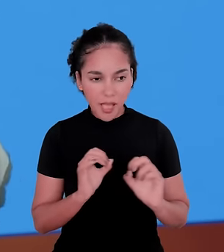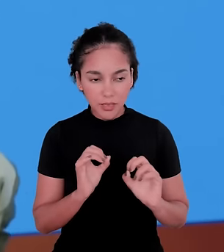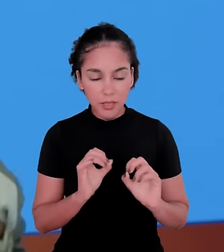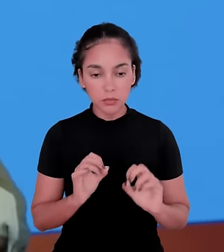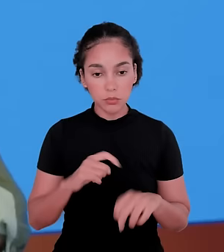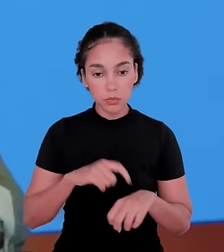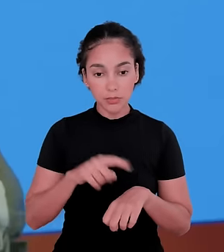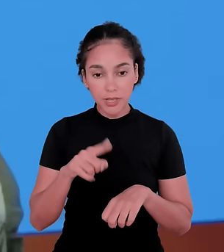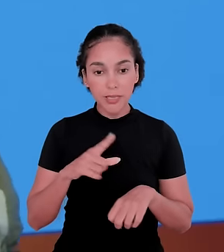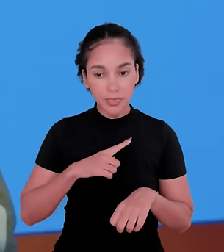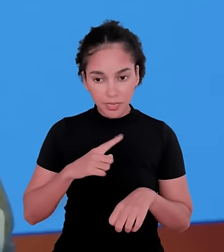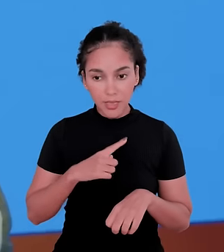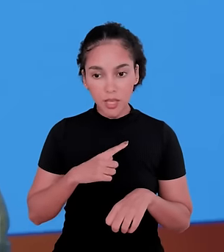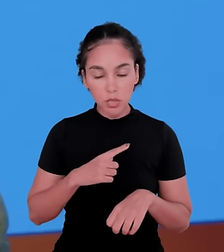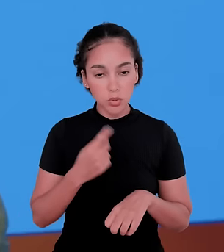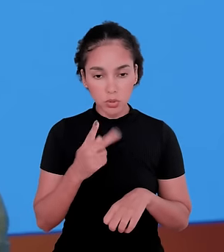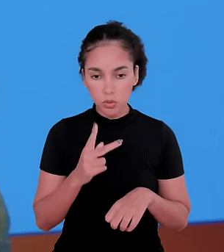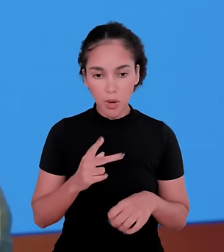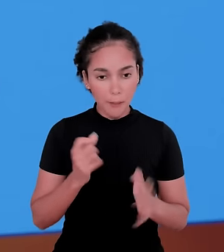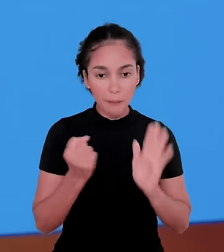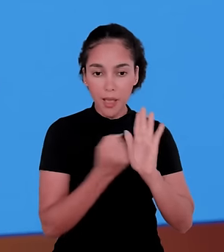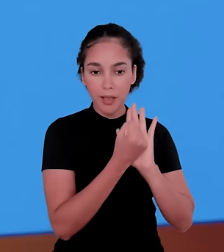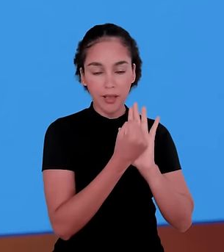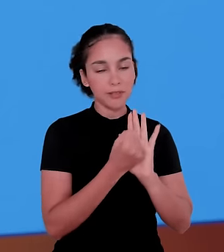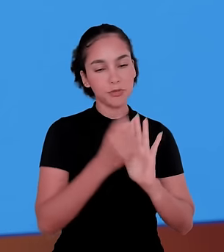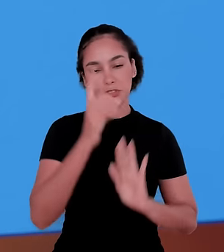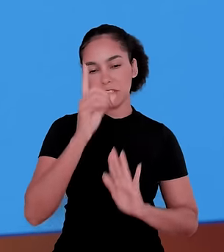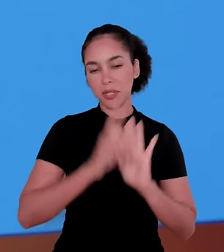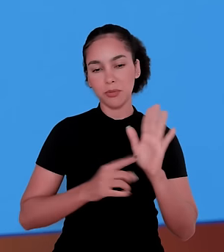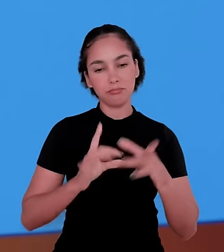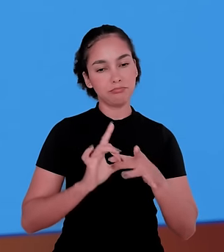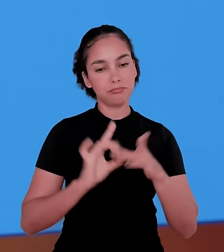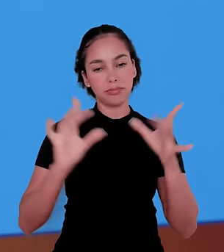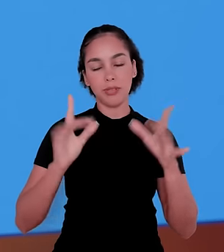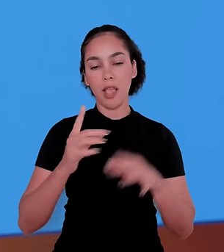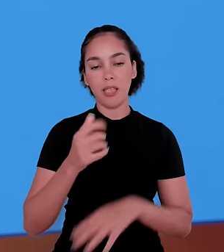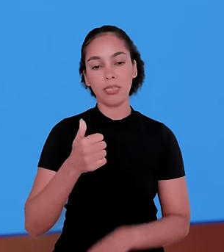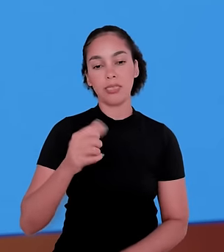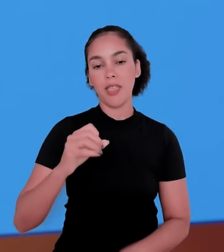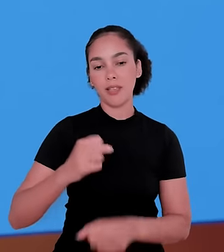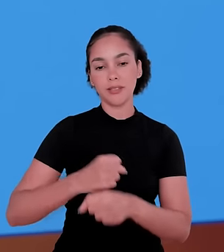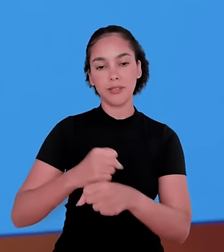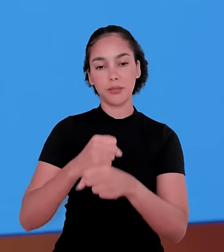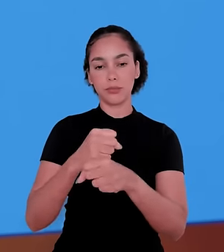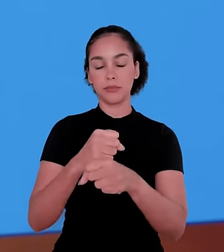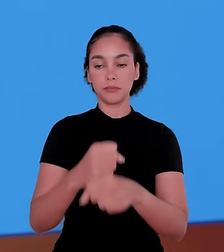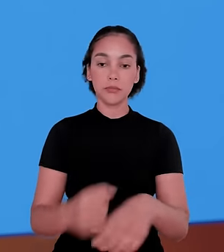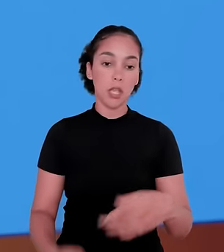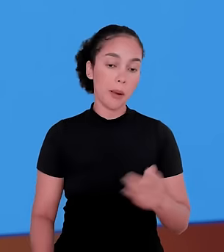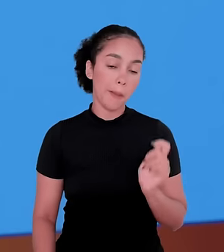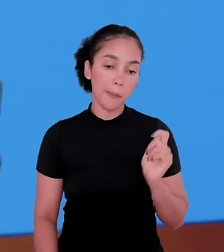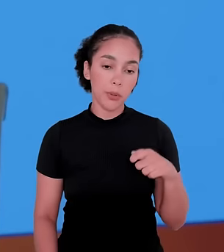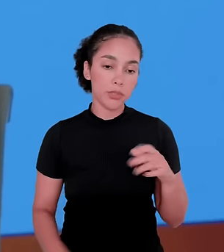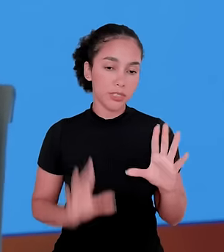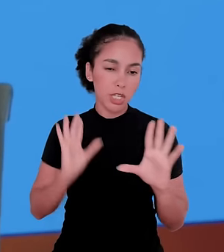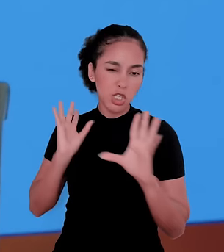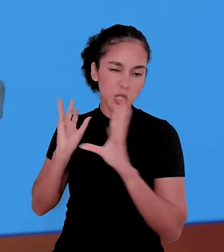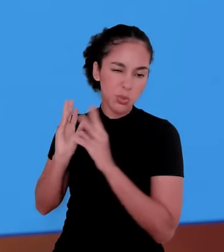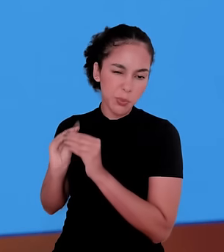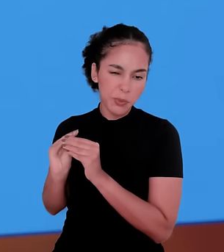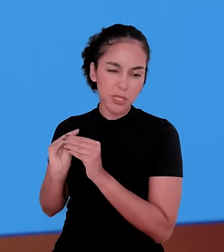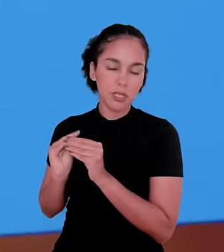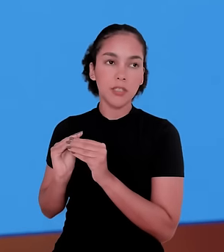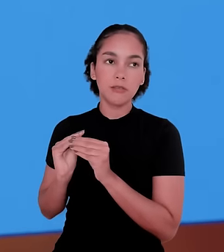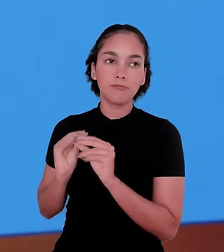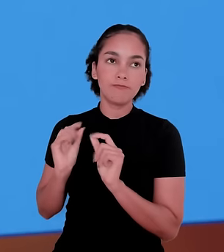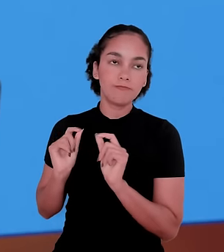momento que você tem a concessão você tem direito a que ela marca poros 10 anos tá E é assim a gente pode resumir assim os prazos e tudo